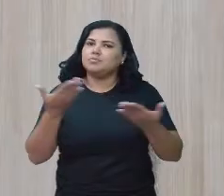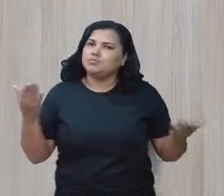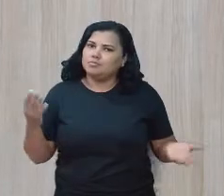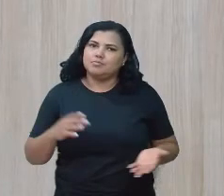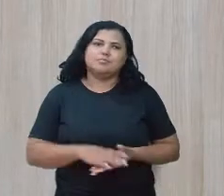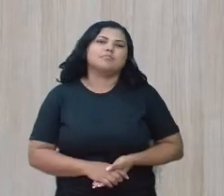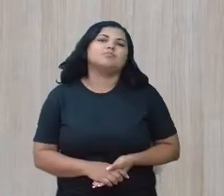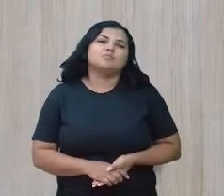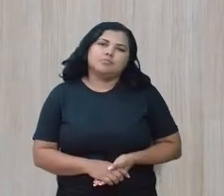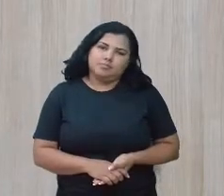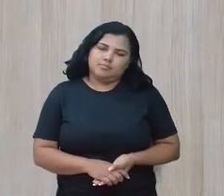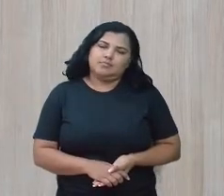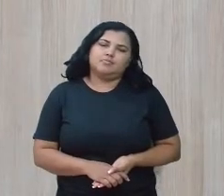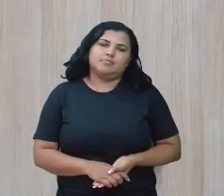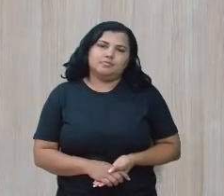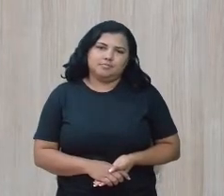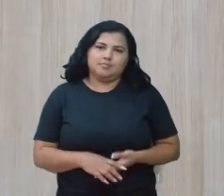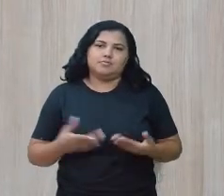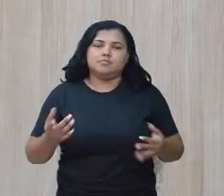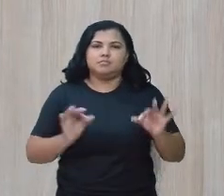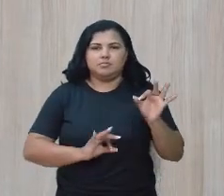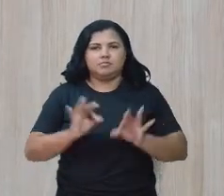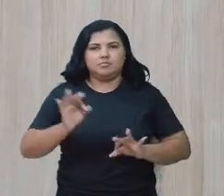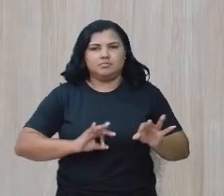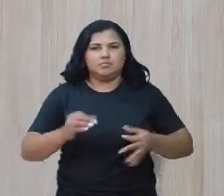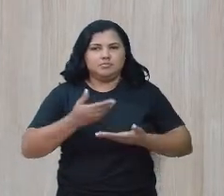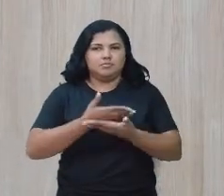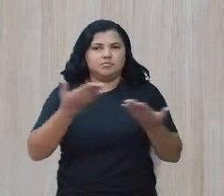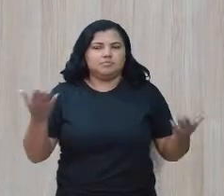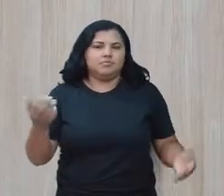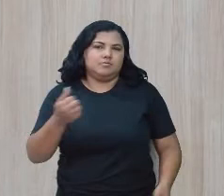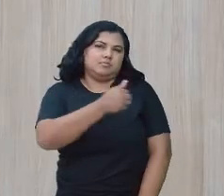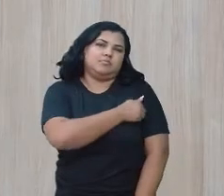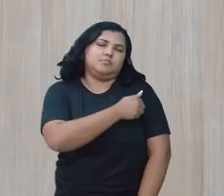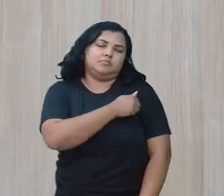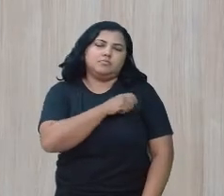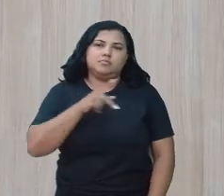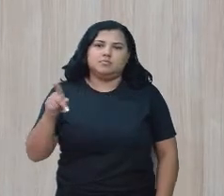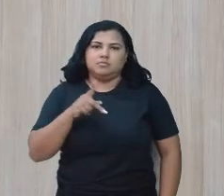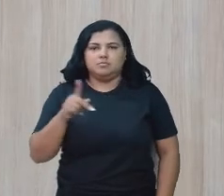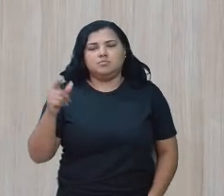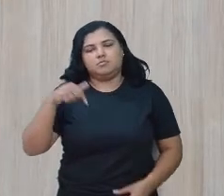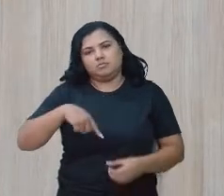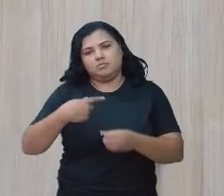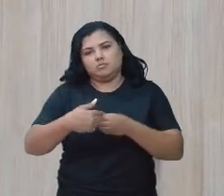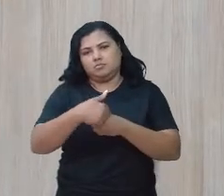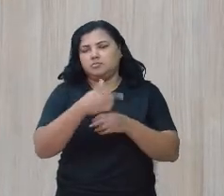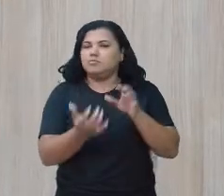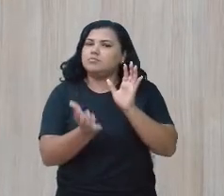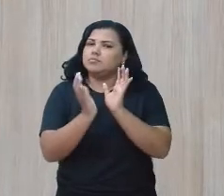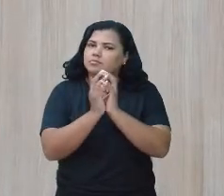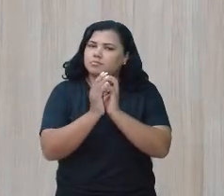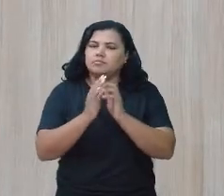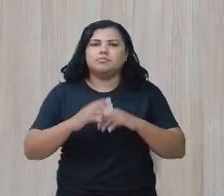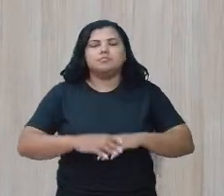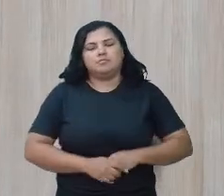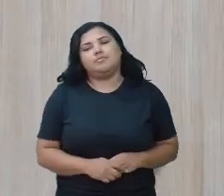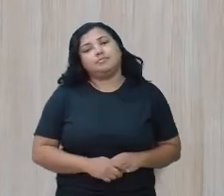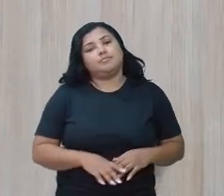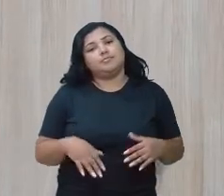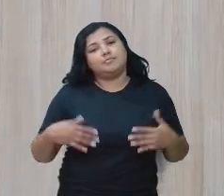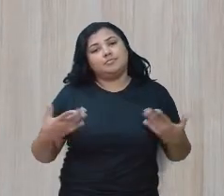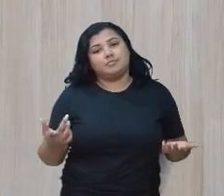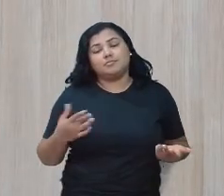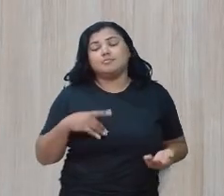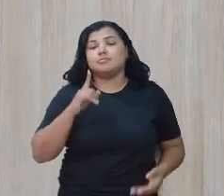trabalho é feito para vocês, é feito para os estudantes e professores da rede municipal de Recife. Então,